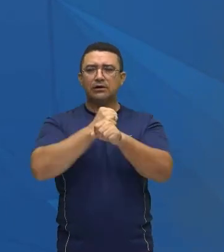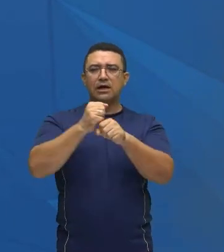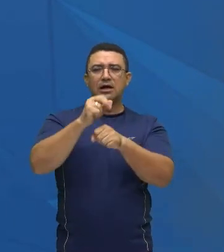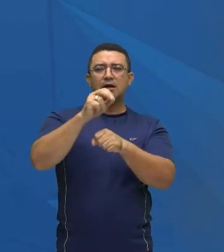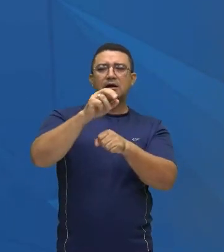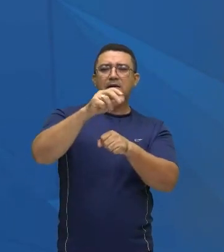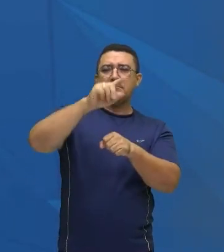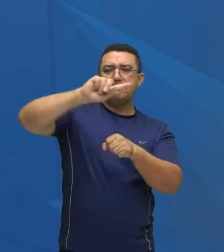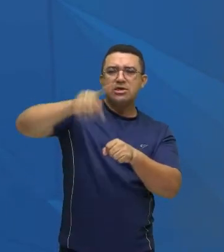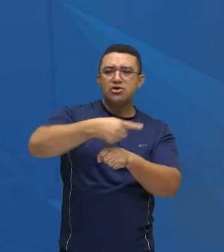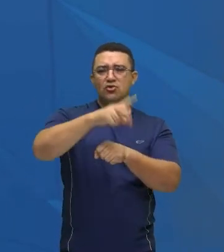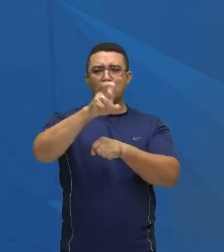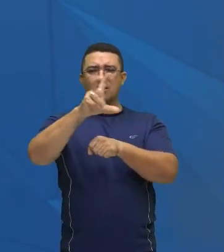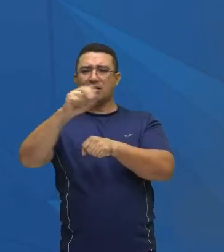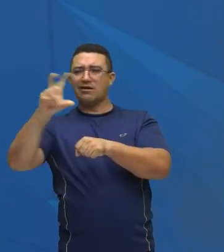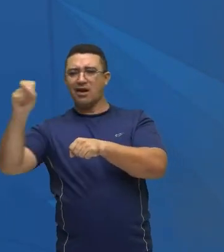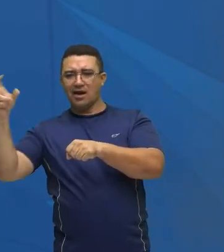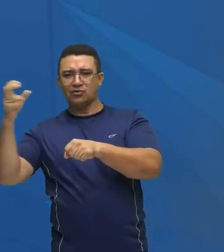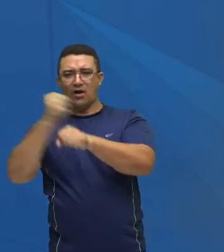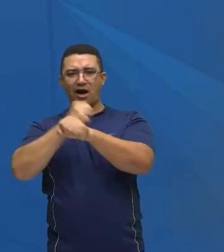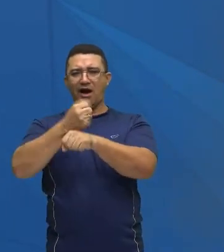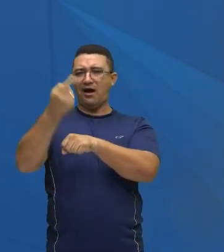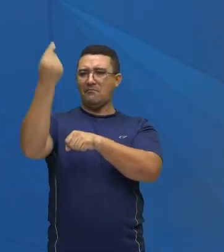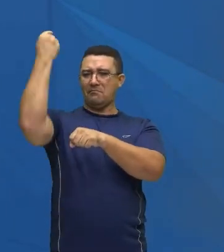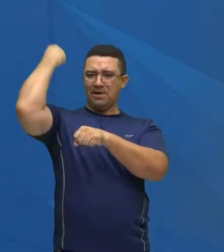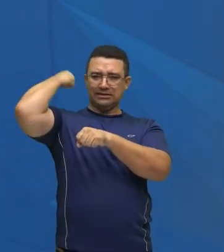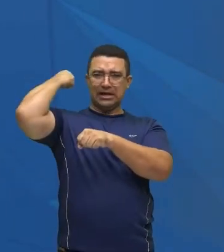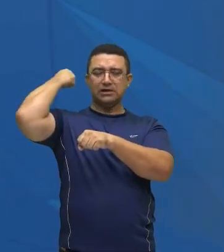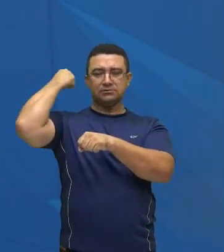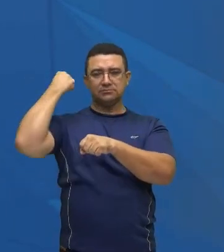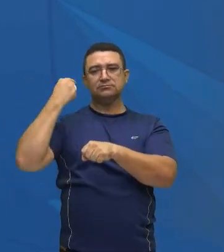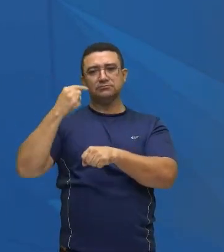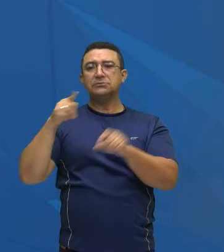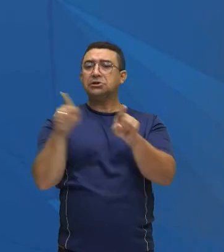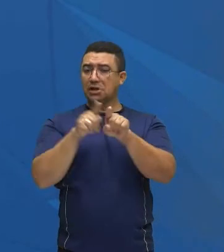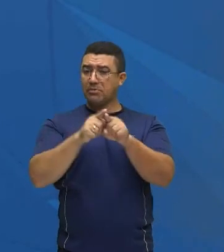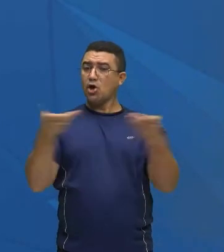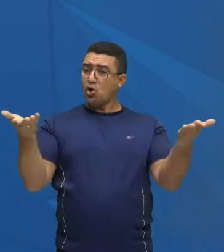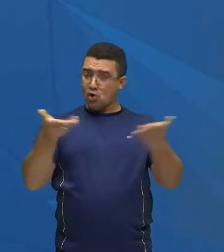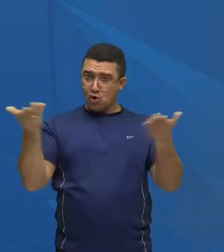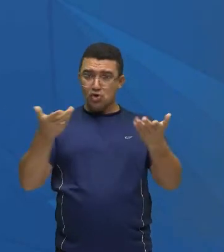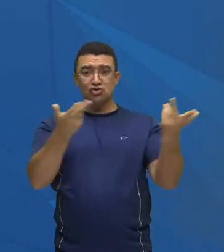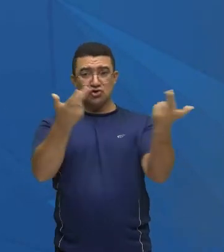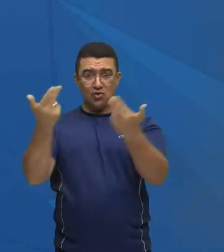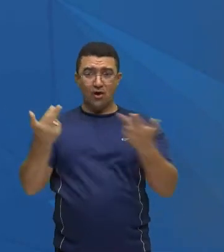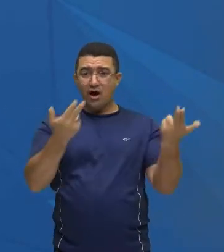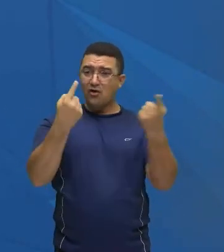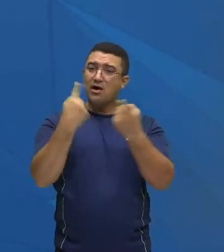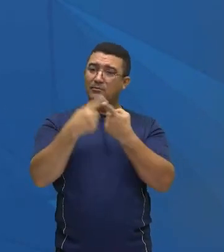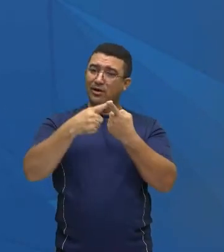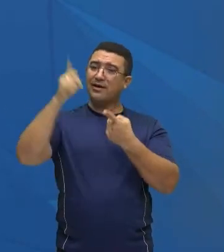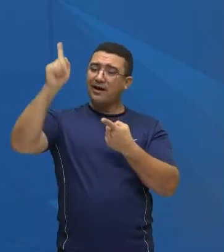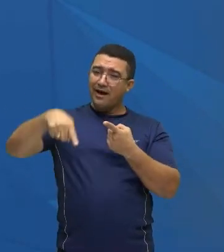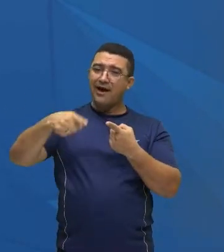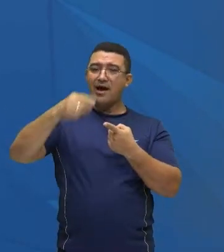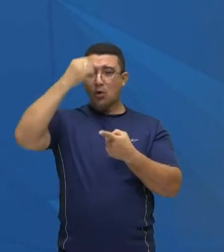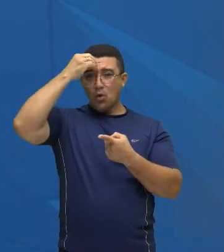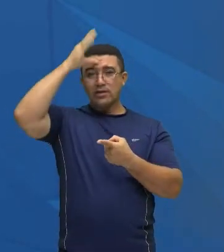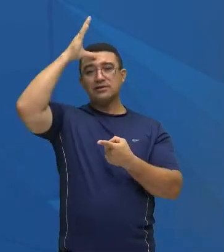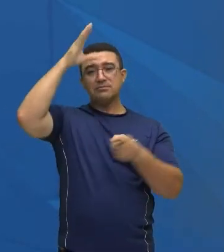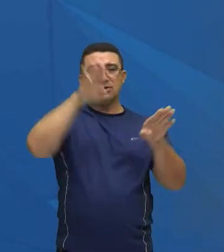atrás, hoje, ou até mesmo daqui a 1000 anos, ele vai ser super válido, né? Porque ele é um senso comum, ele é baseado ali